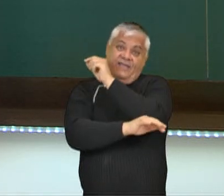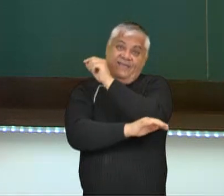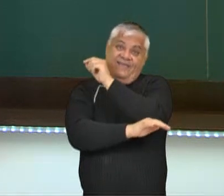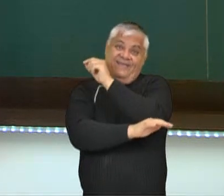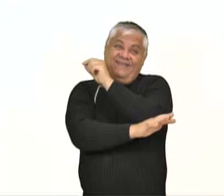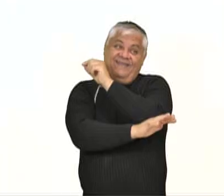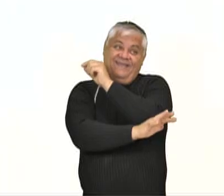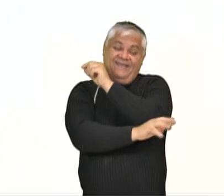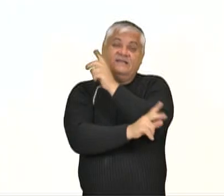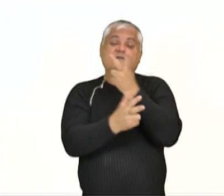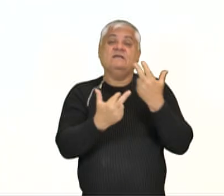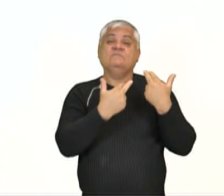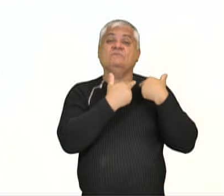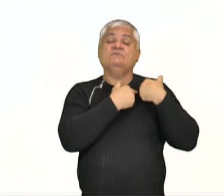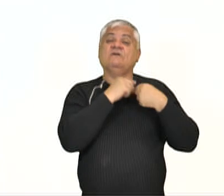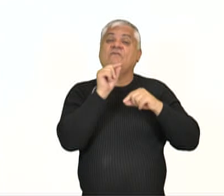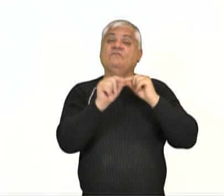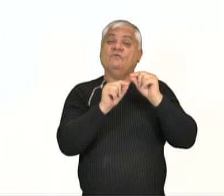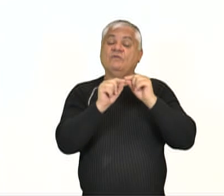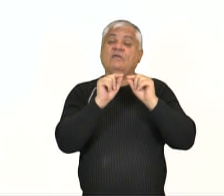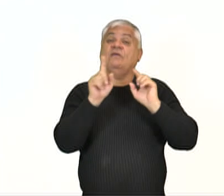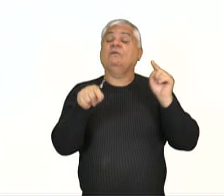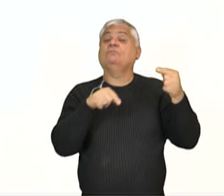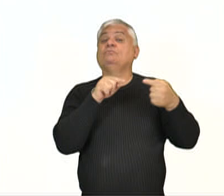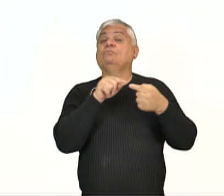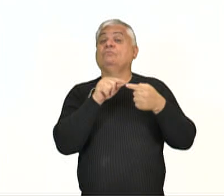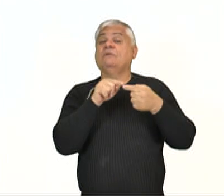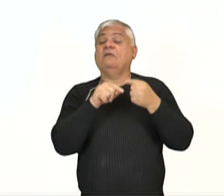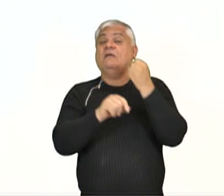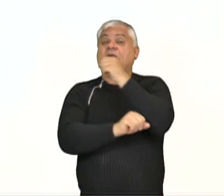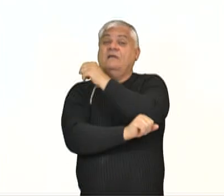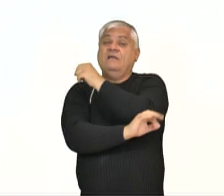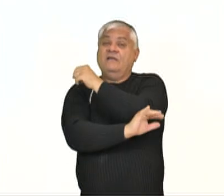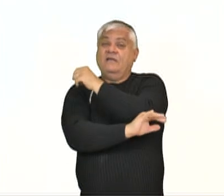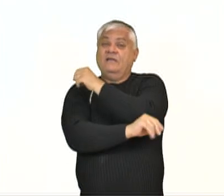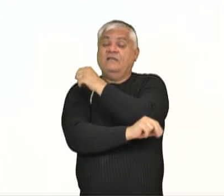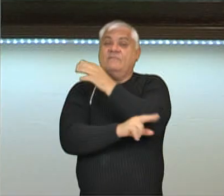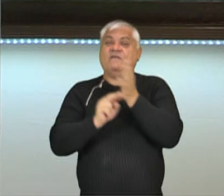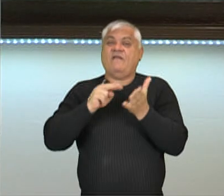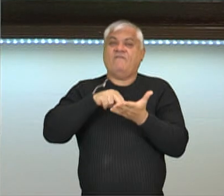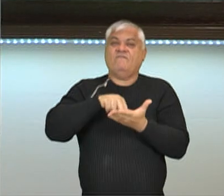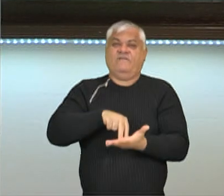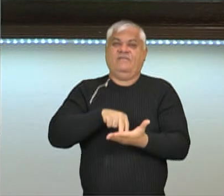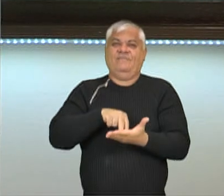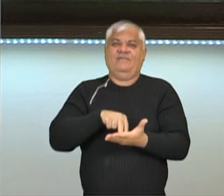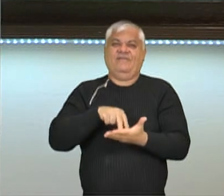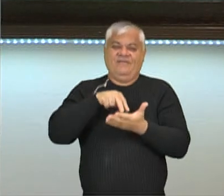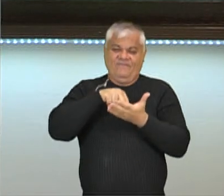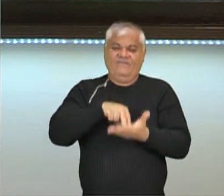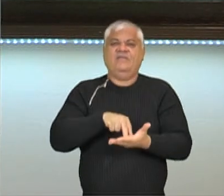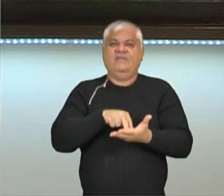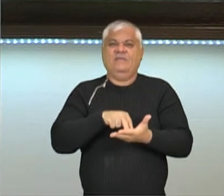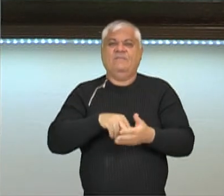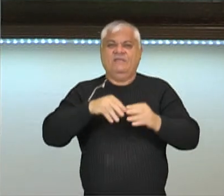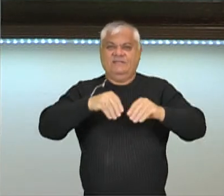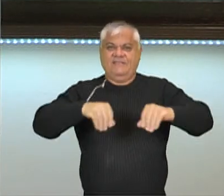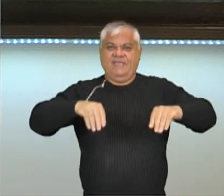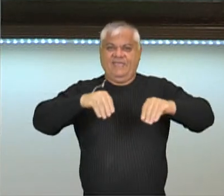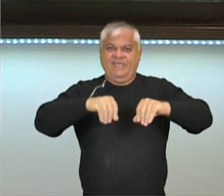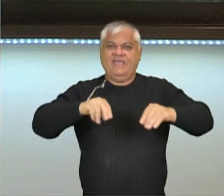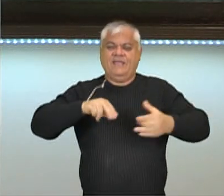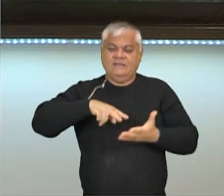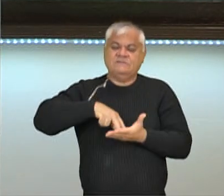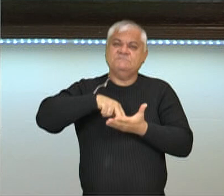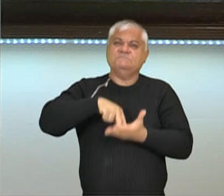que é responsável pelo quê? Qual que é a função, então, da raiz? A fixação da planta ao solo, ao substrato